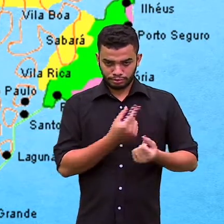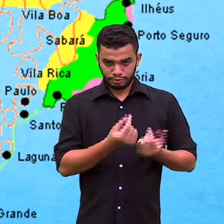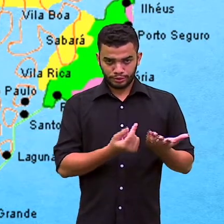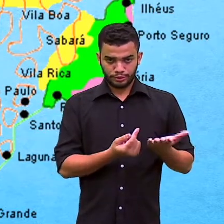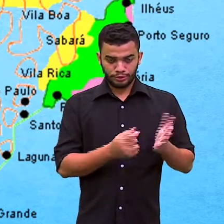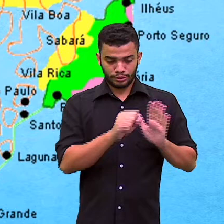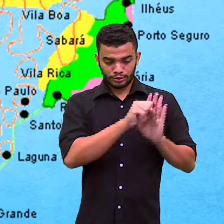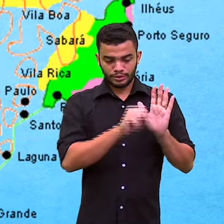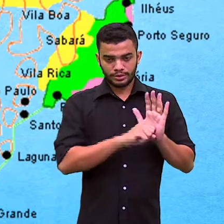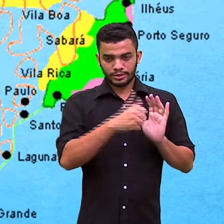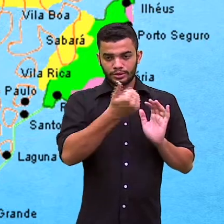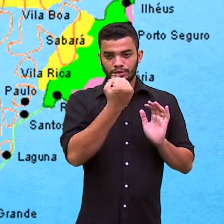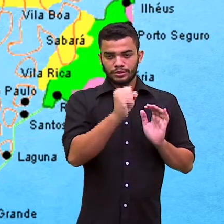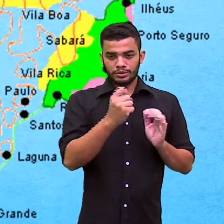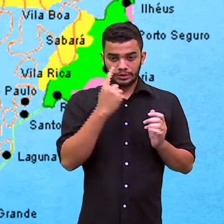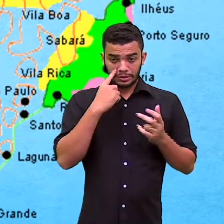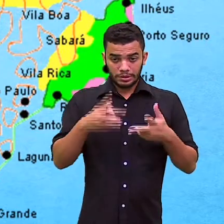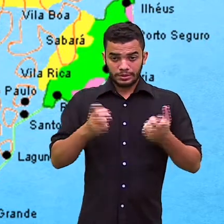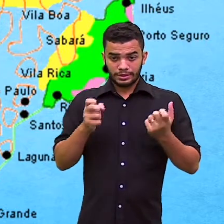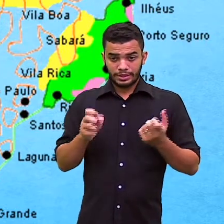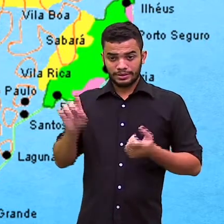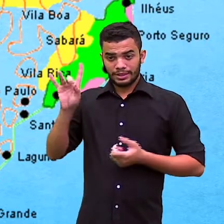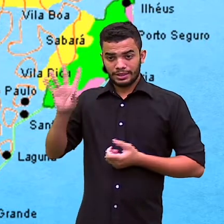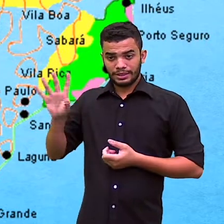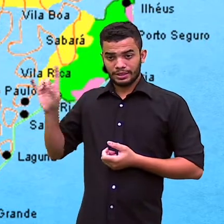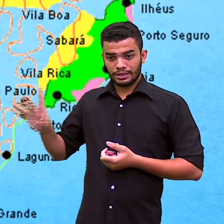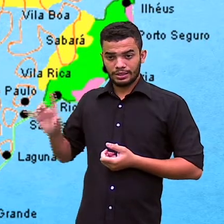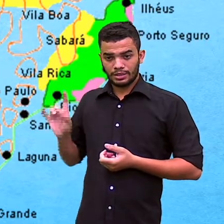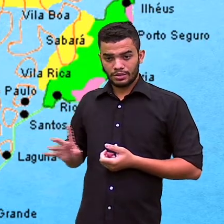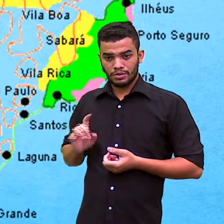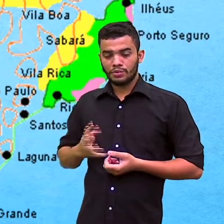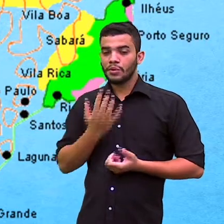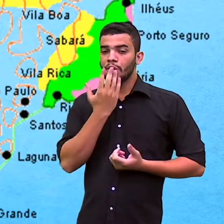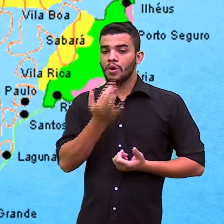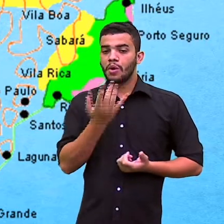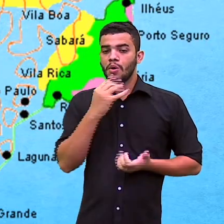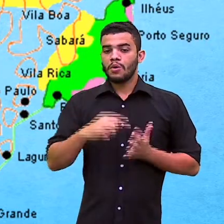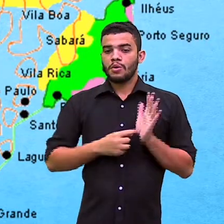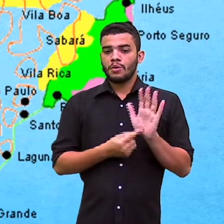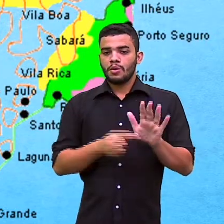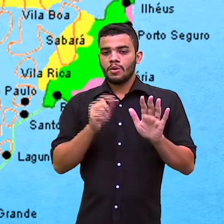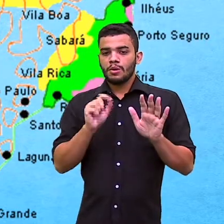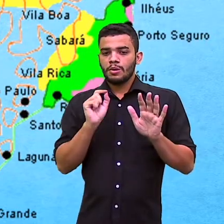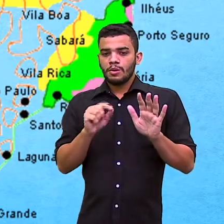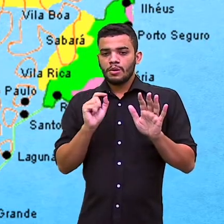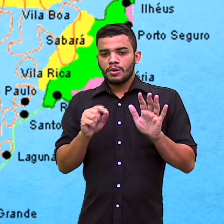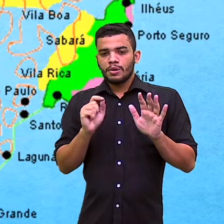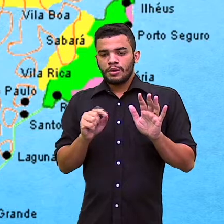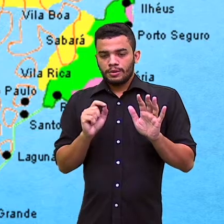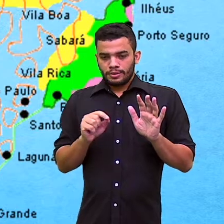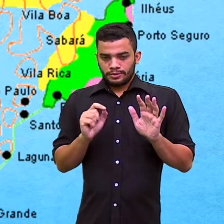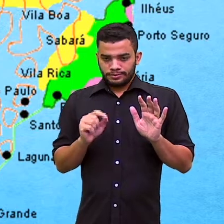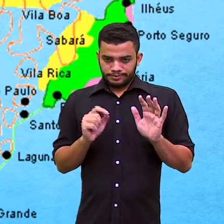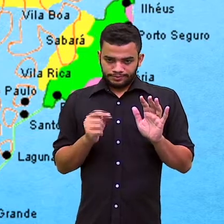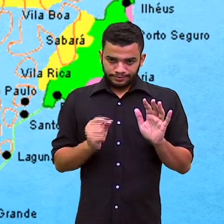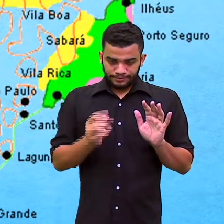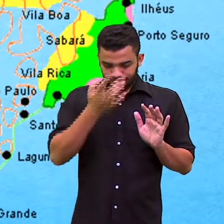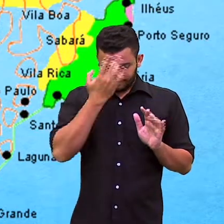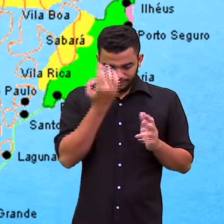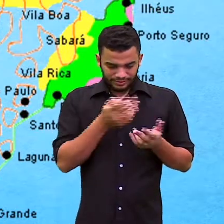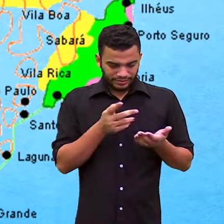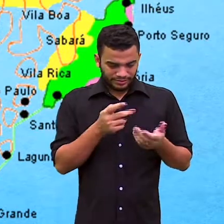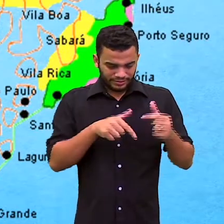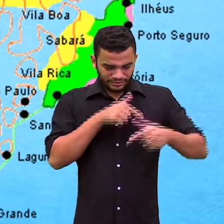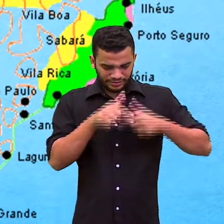cidade a sua exploração específica. O que acontecia? Daí surgiram as rotas.